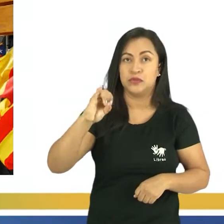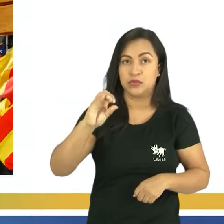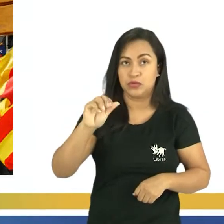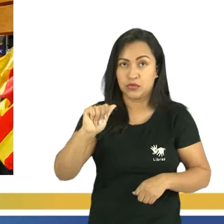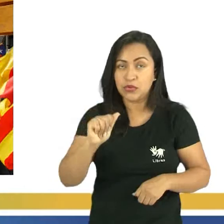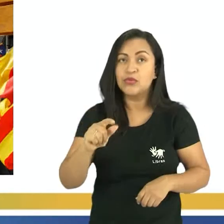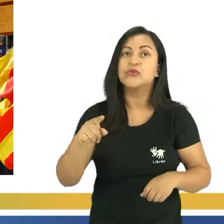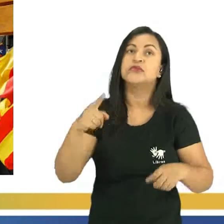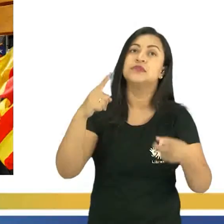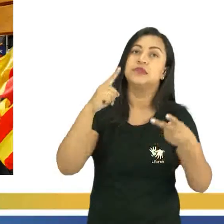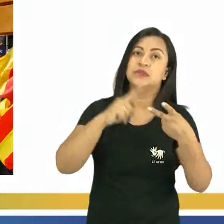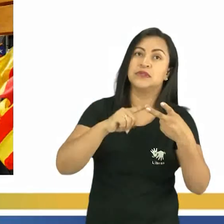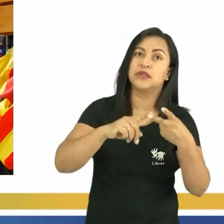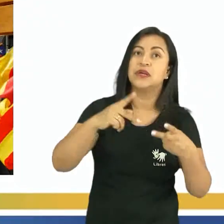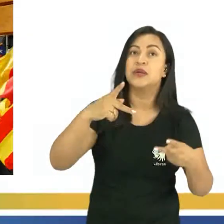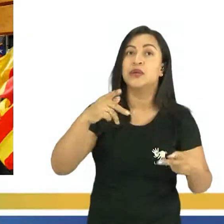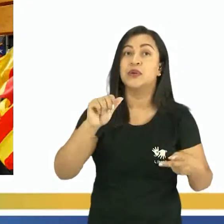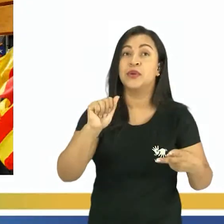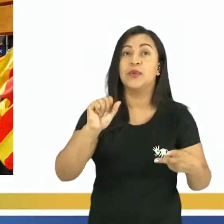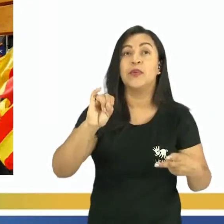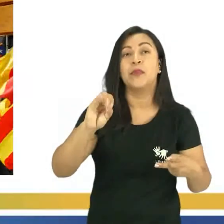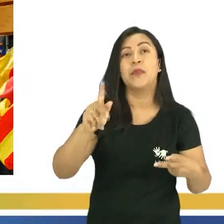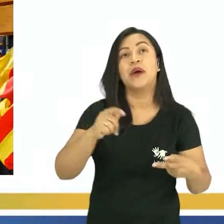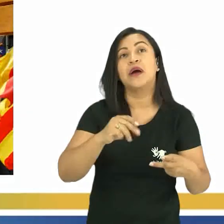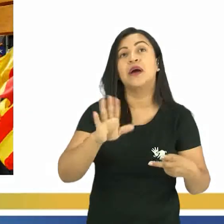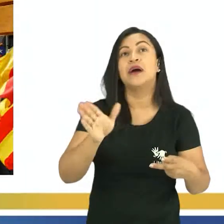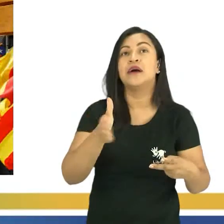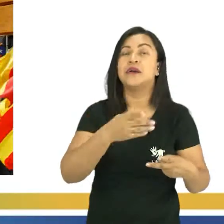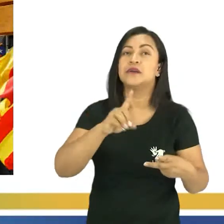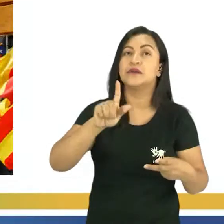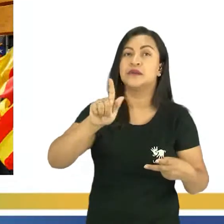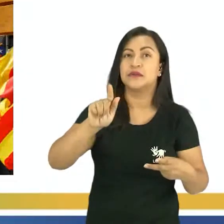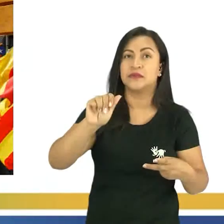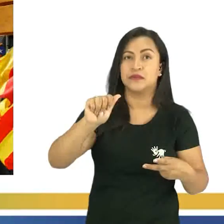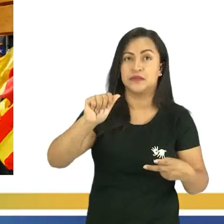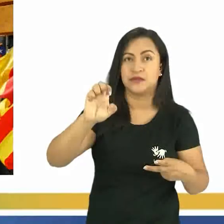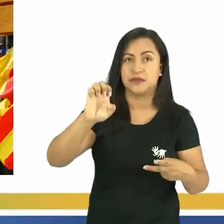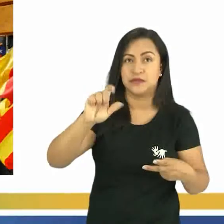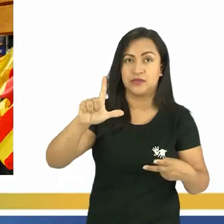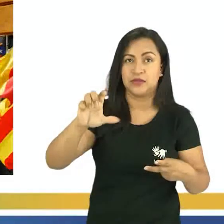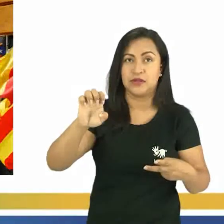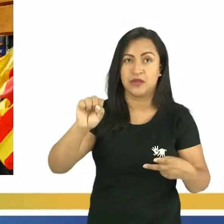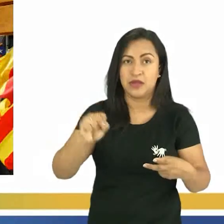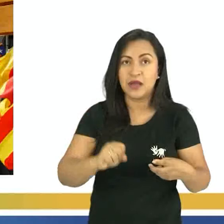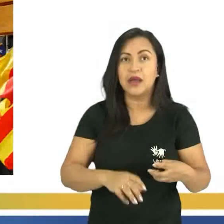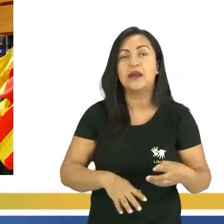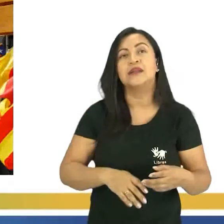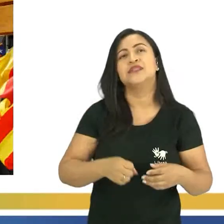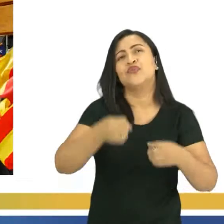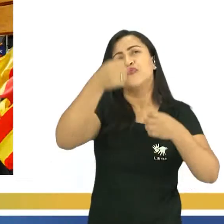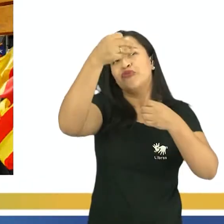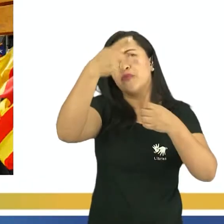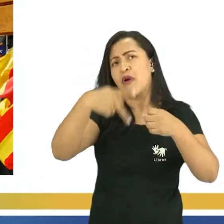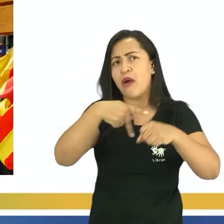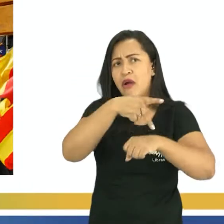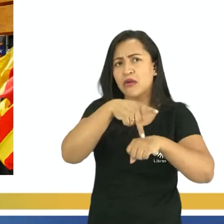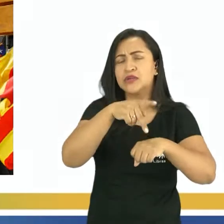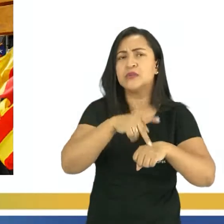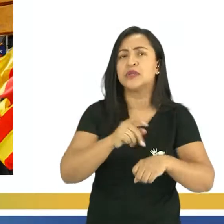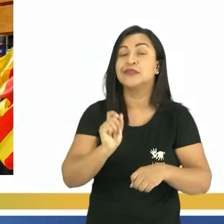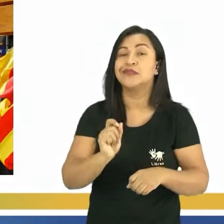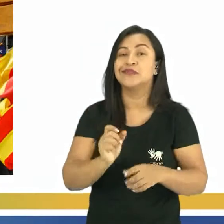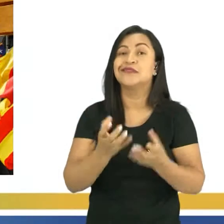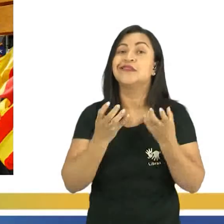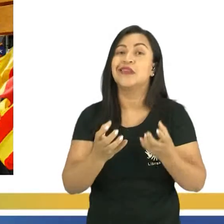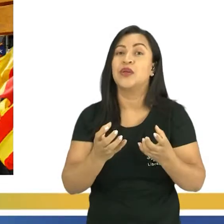Unido querer sair da União Europeia, tá, através do Brexit, né, o que